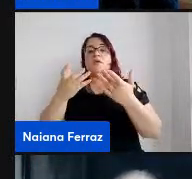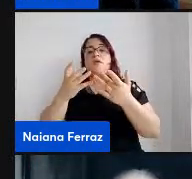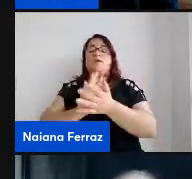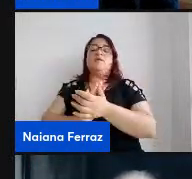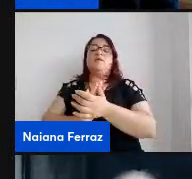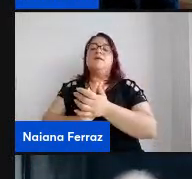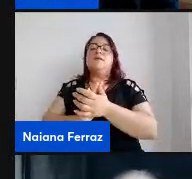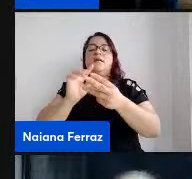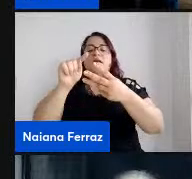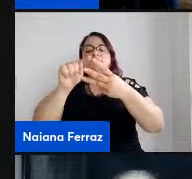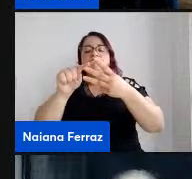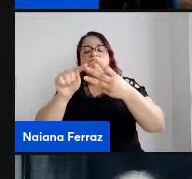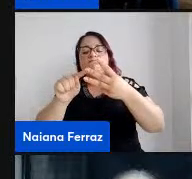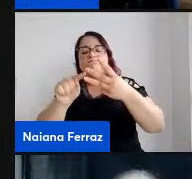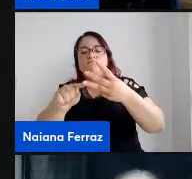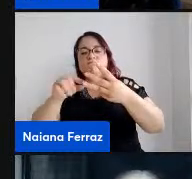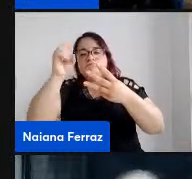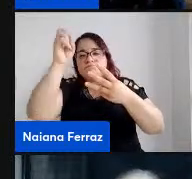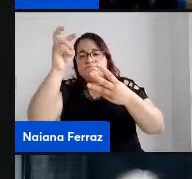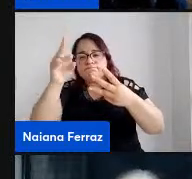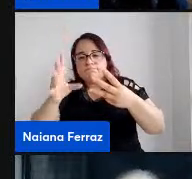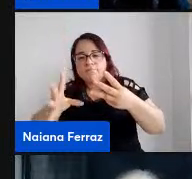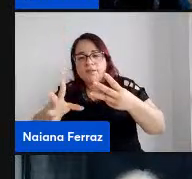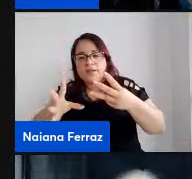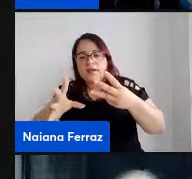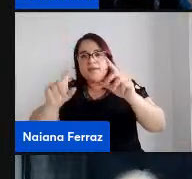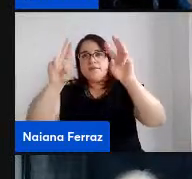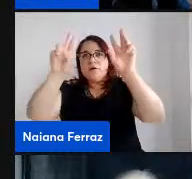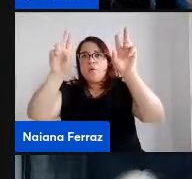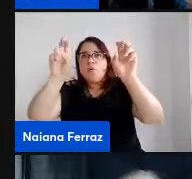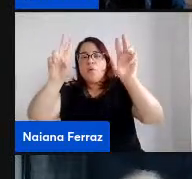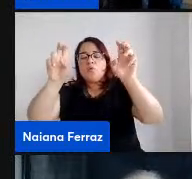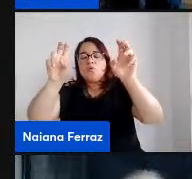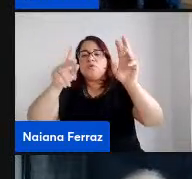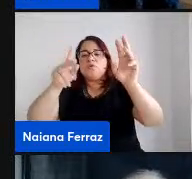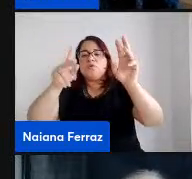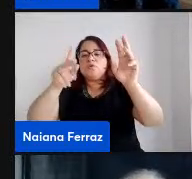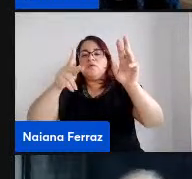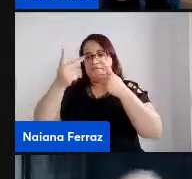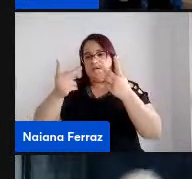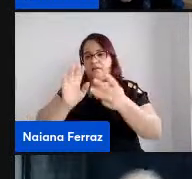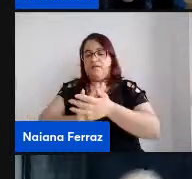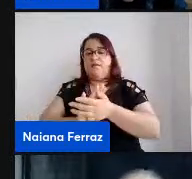no título desta fala, e que são, então,